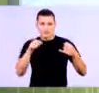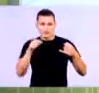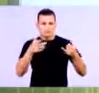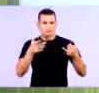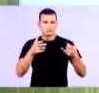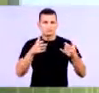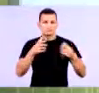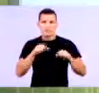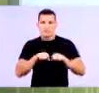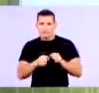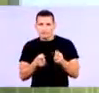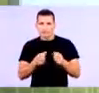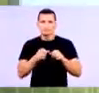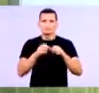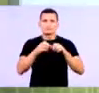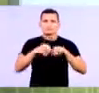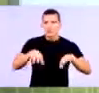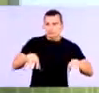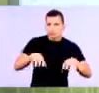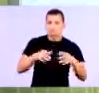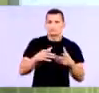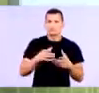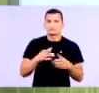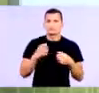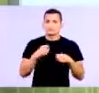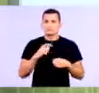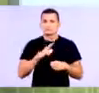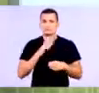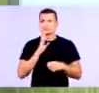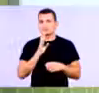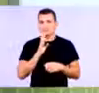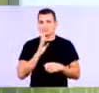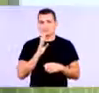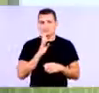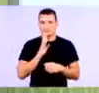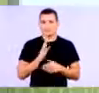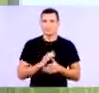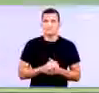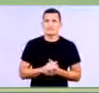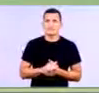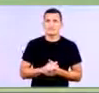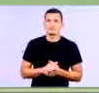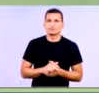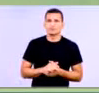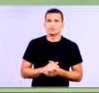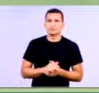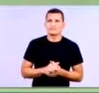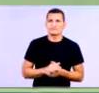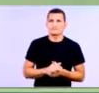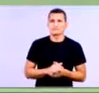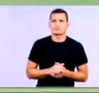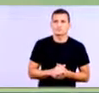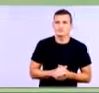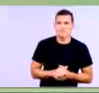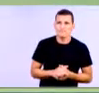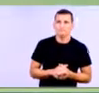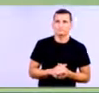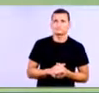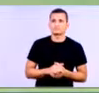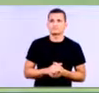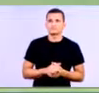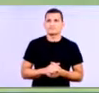foi danificado, né? Então, eles têm que ter esse conhecimento, certo? Deve ser